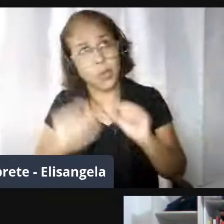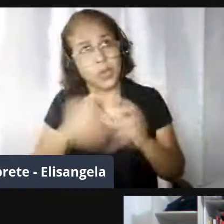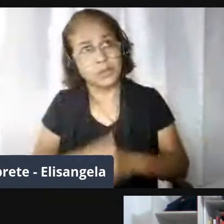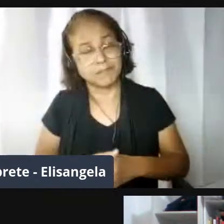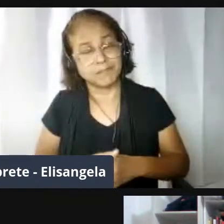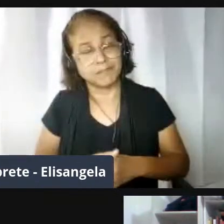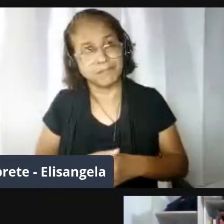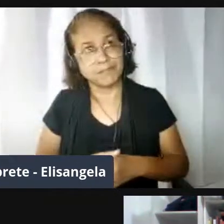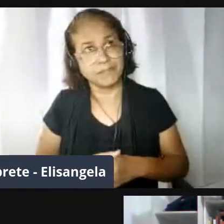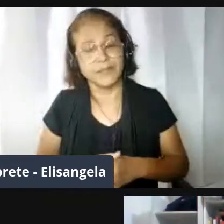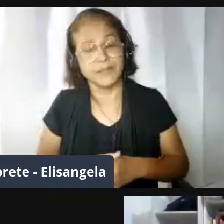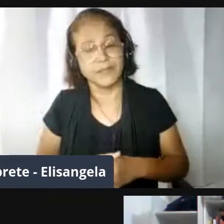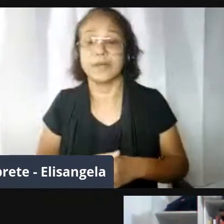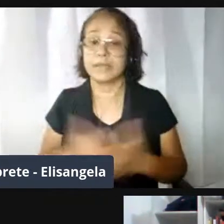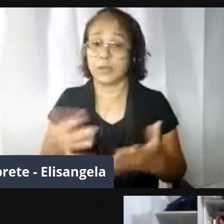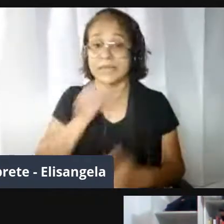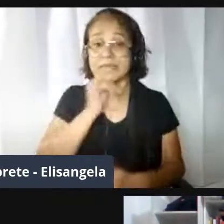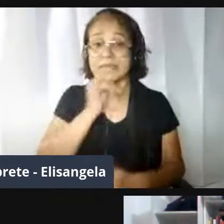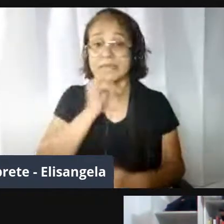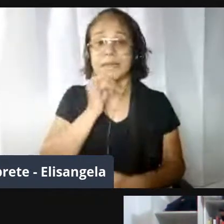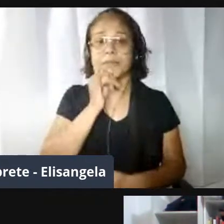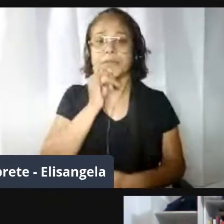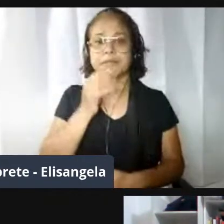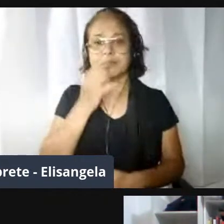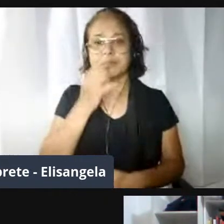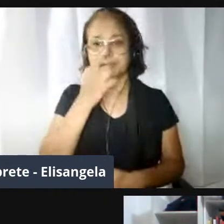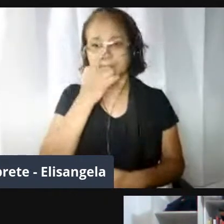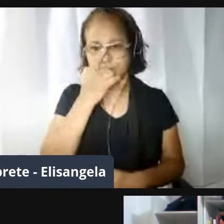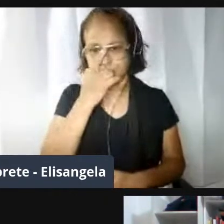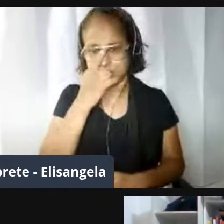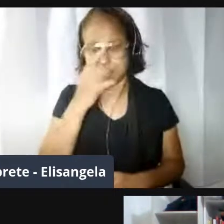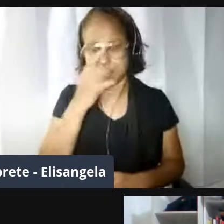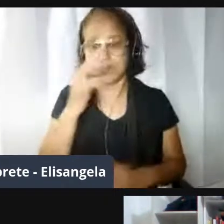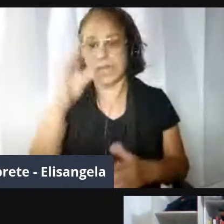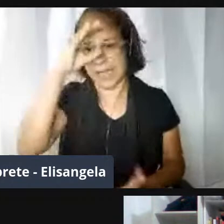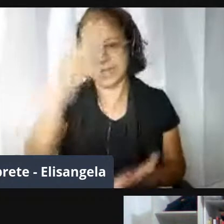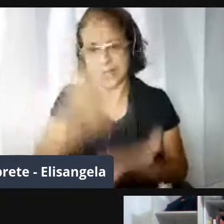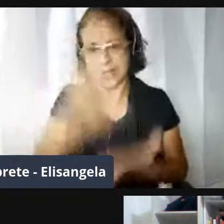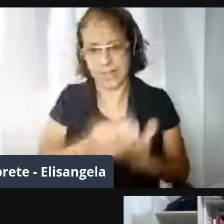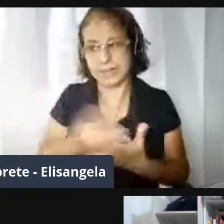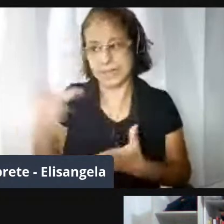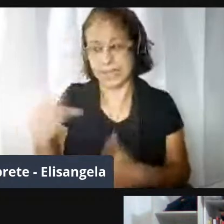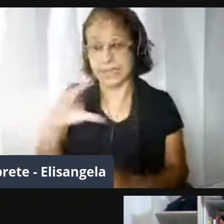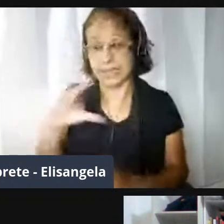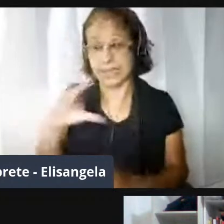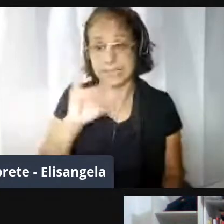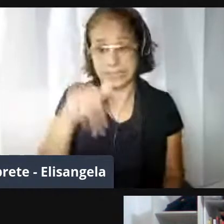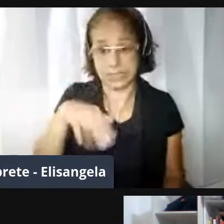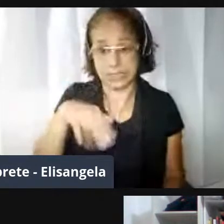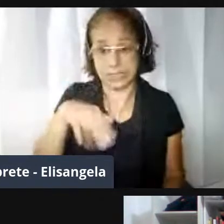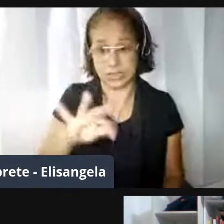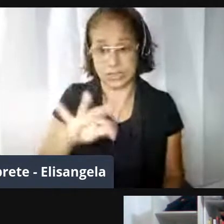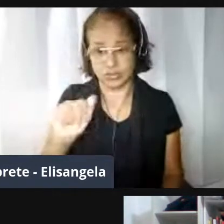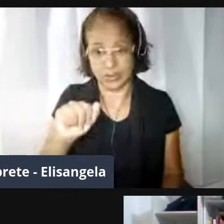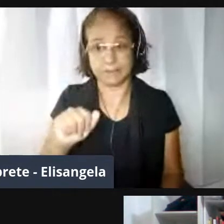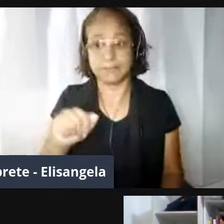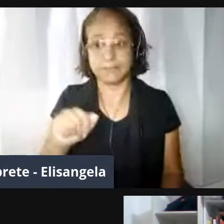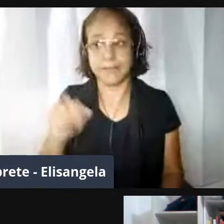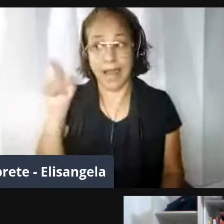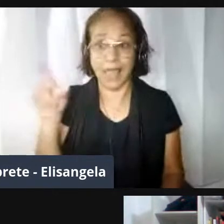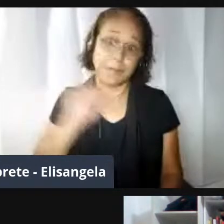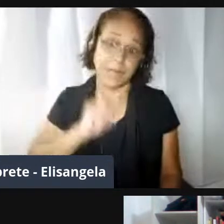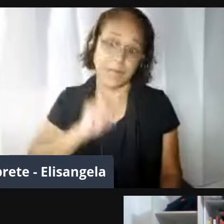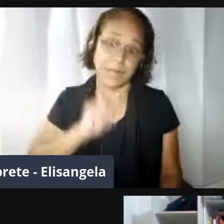exemplo, a tese da Cynthia Greive, né, de que a escola pública, pelo menos em Minas Gerais, foi uma escola pensada